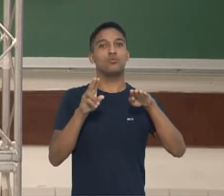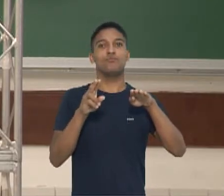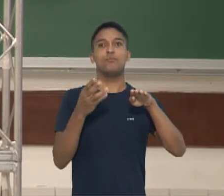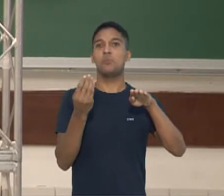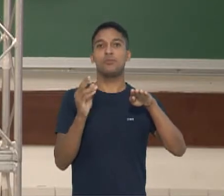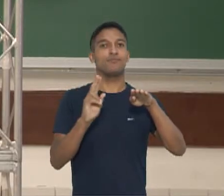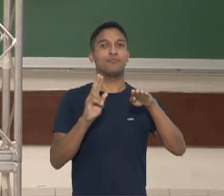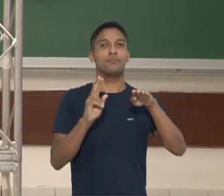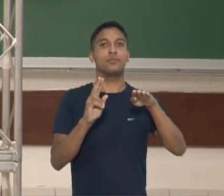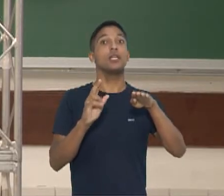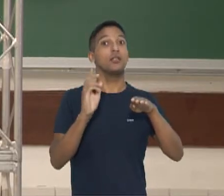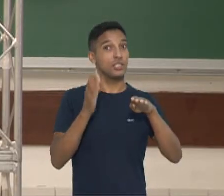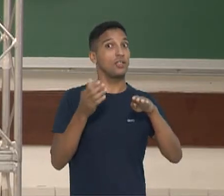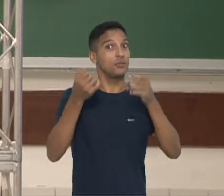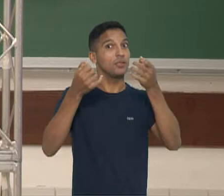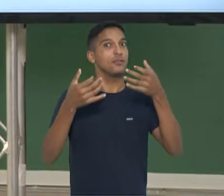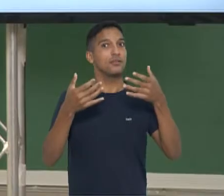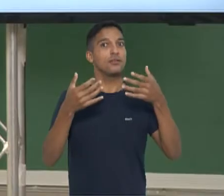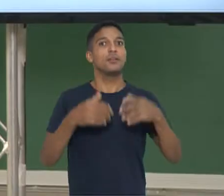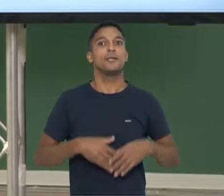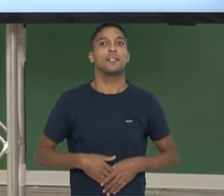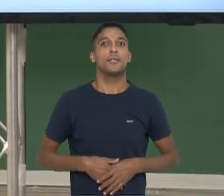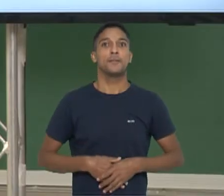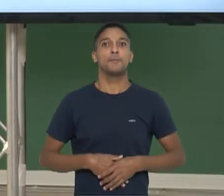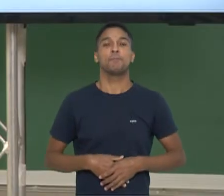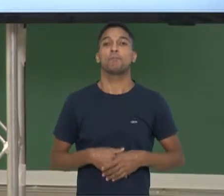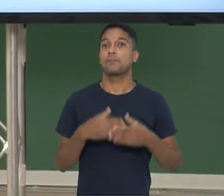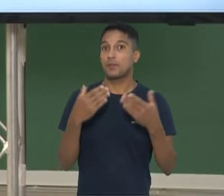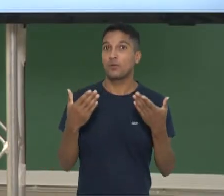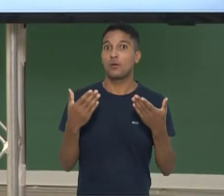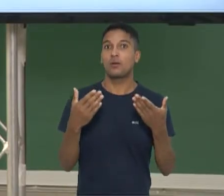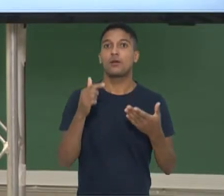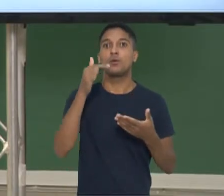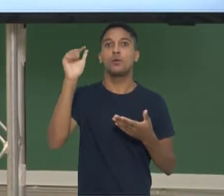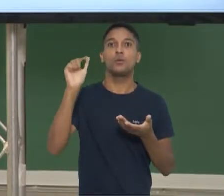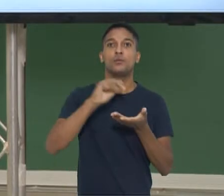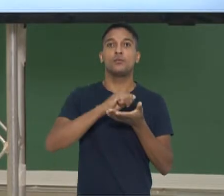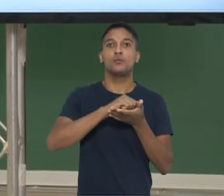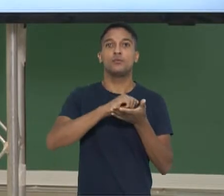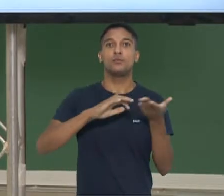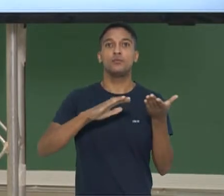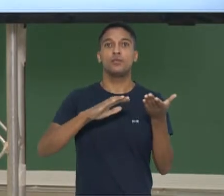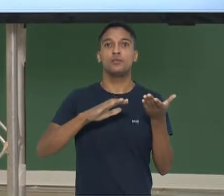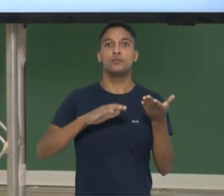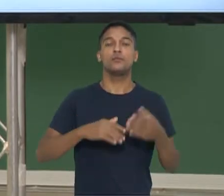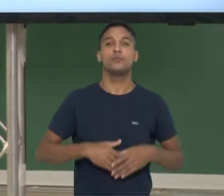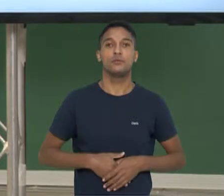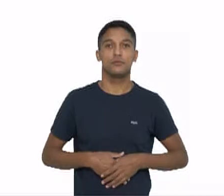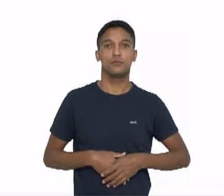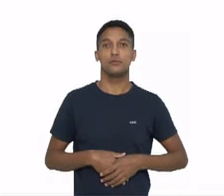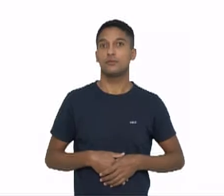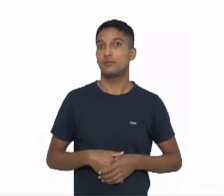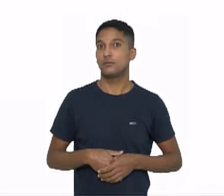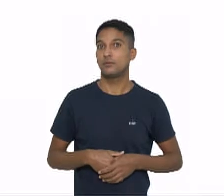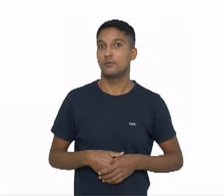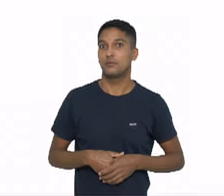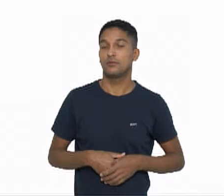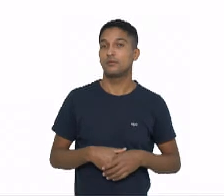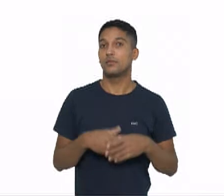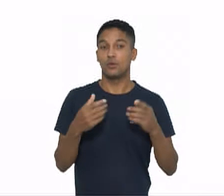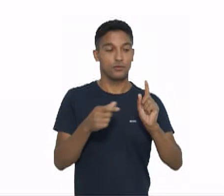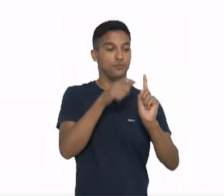texto. Vamos saber. Outro exercício para ti. Outro exercício para você. Para o